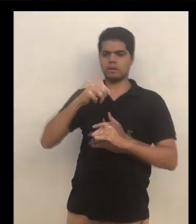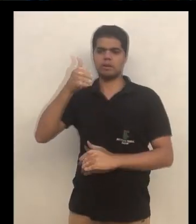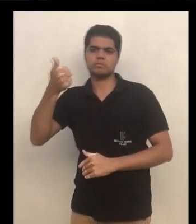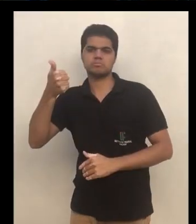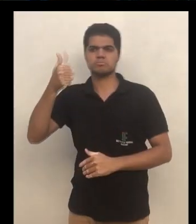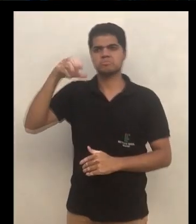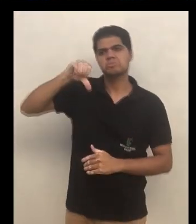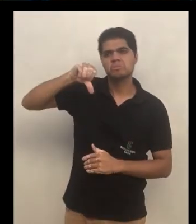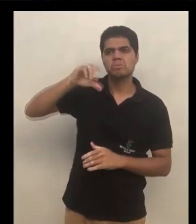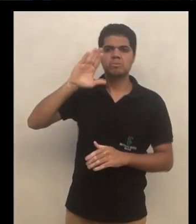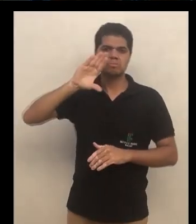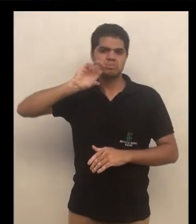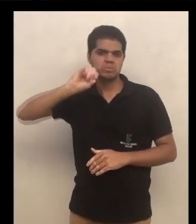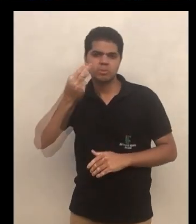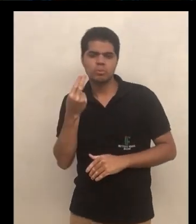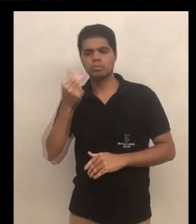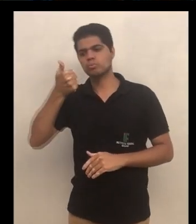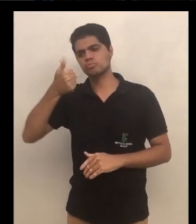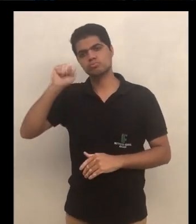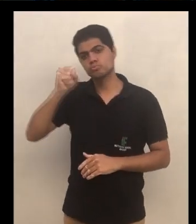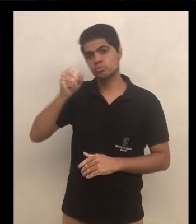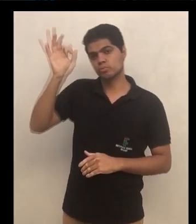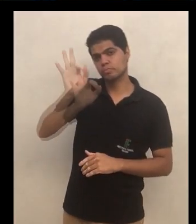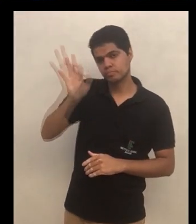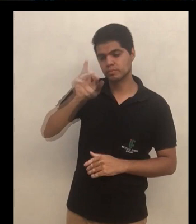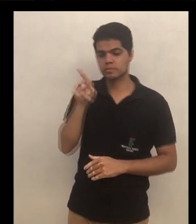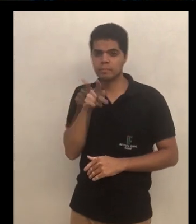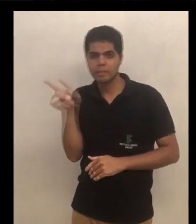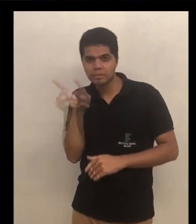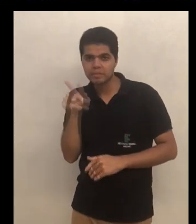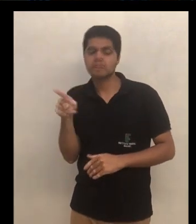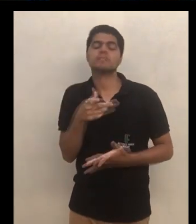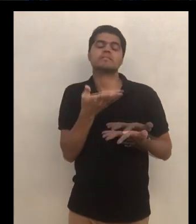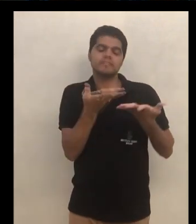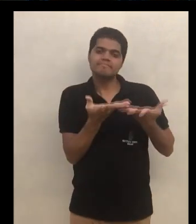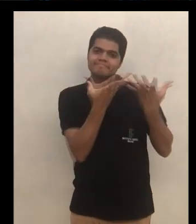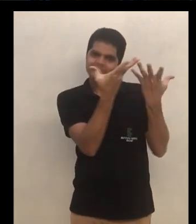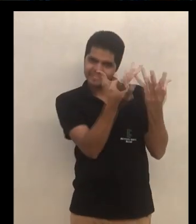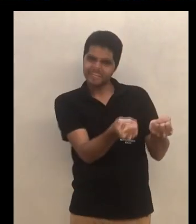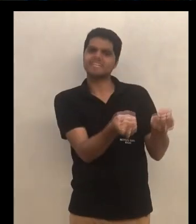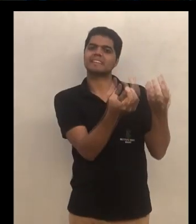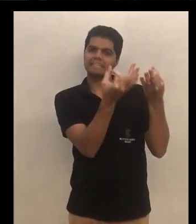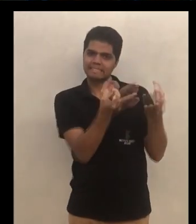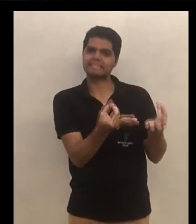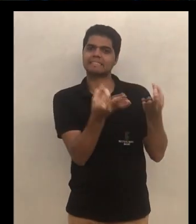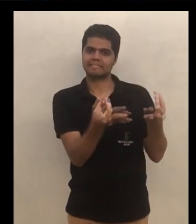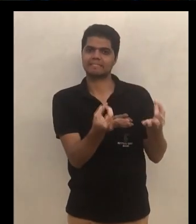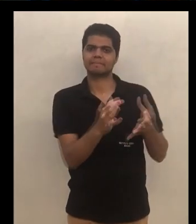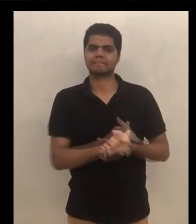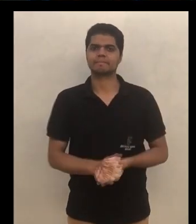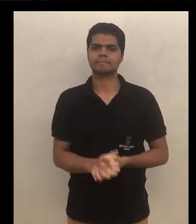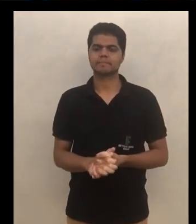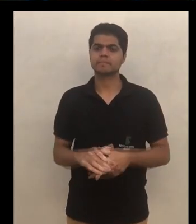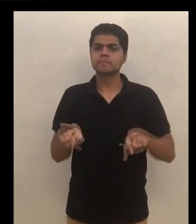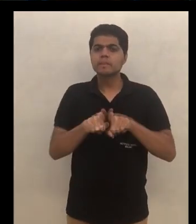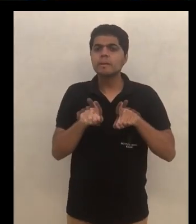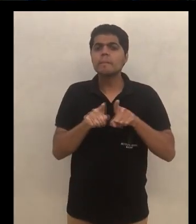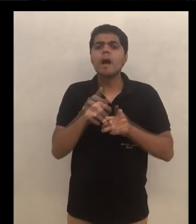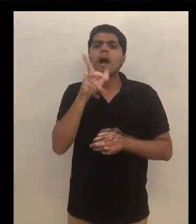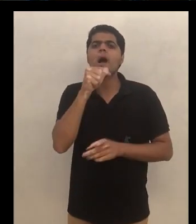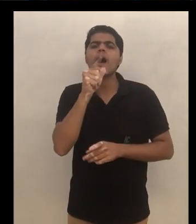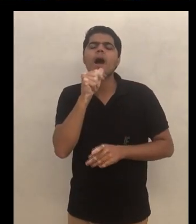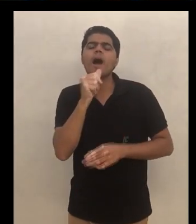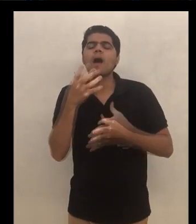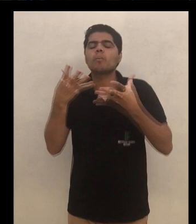18% de proteína bruta, que ele vai responder bem. A água de qualidade, e eu digo